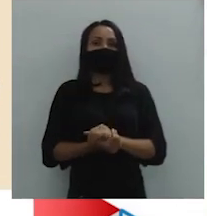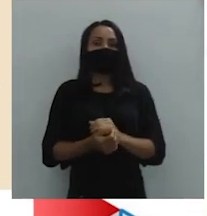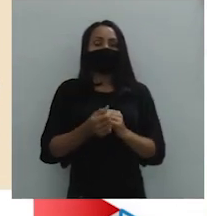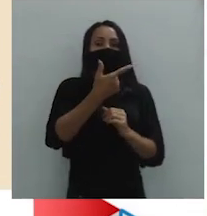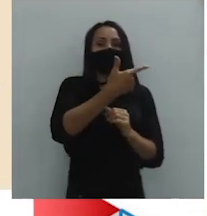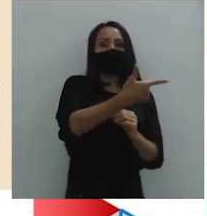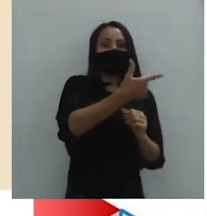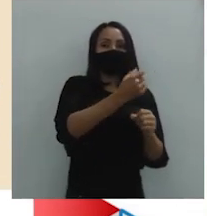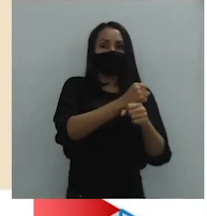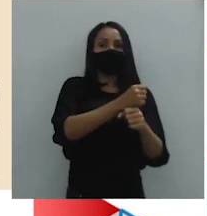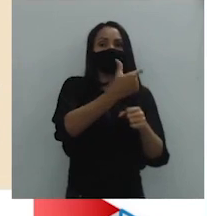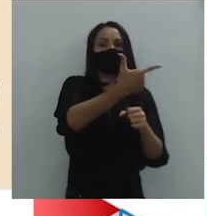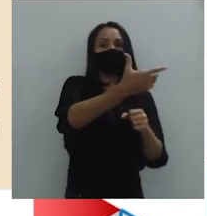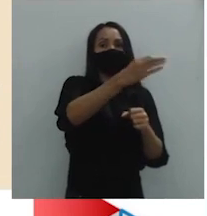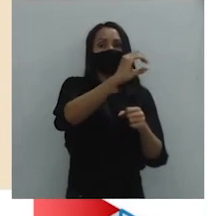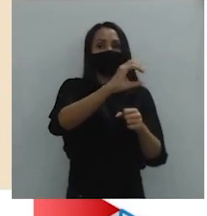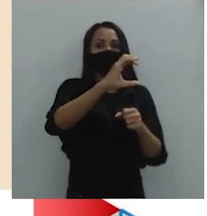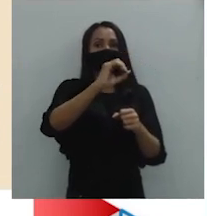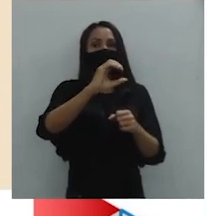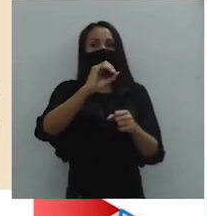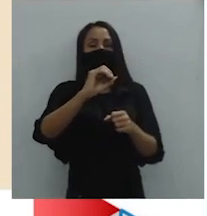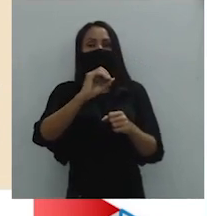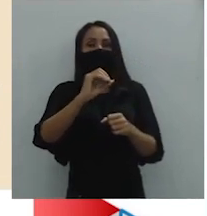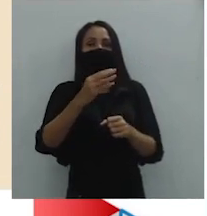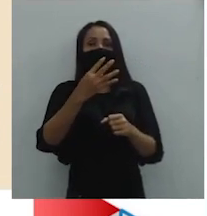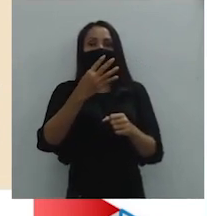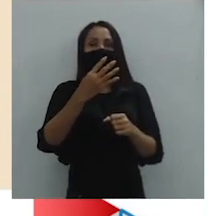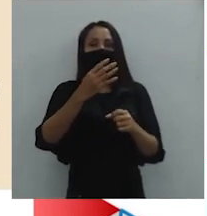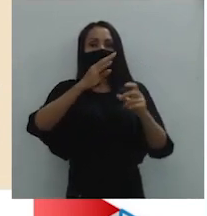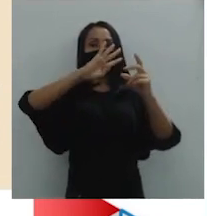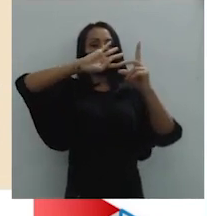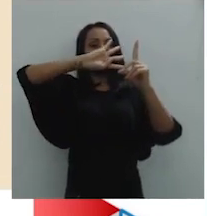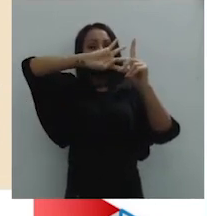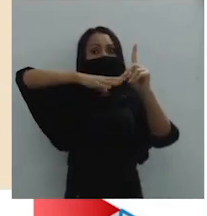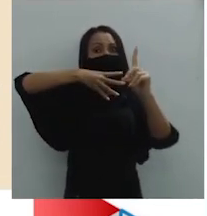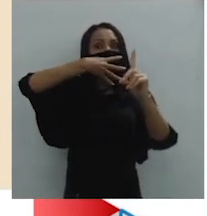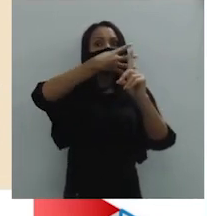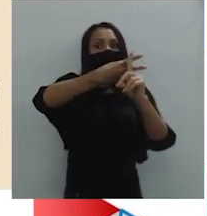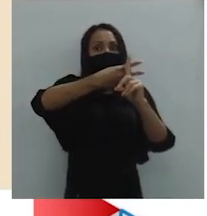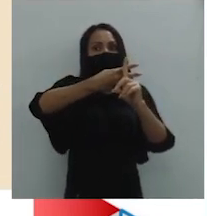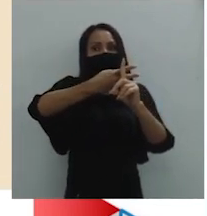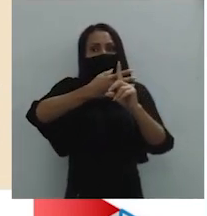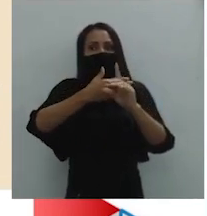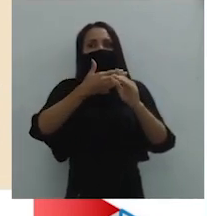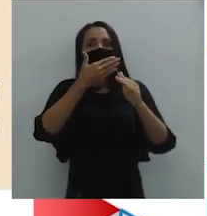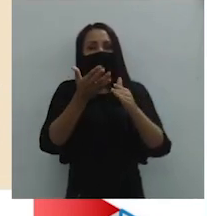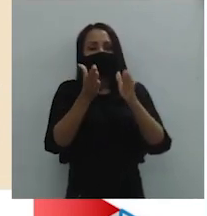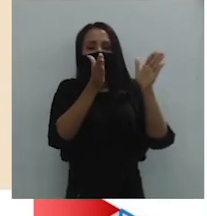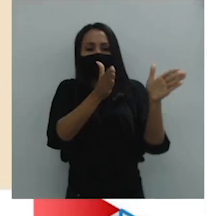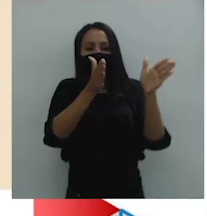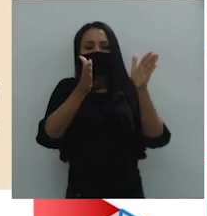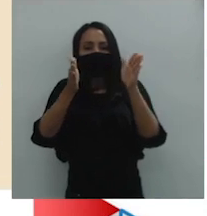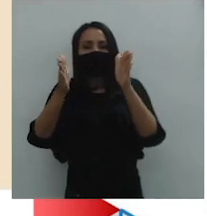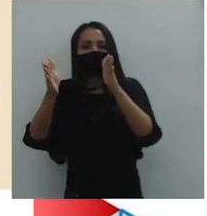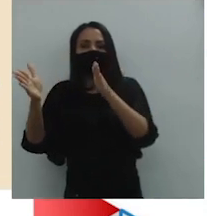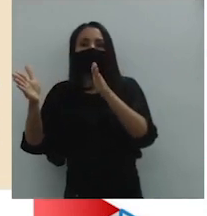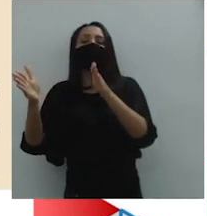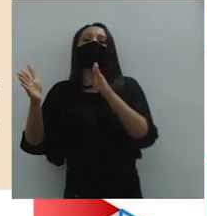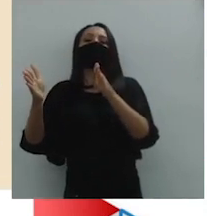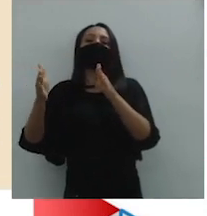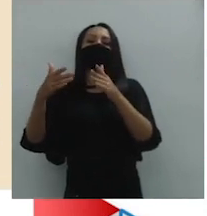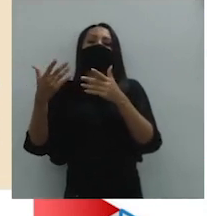2000, ou seja, 10 anos atrás, era 4 vezes, certo? Ou seja, cada tempo que se passa, por incrível que